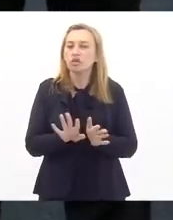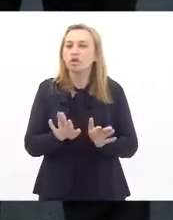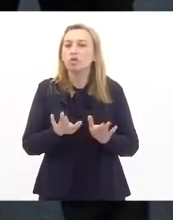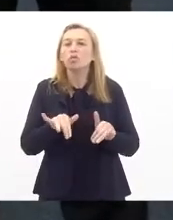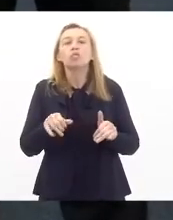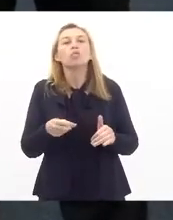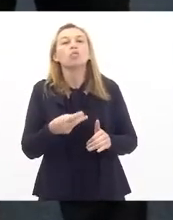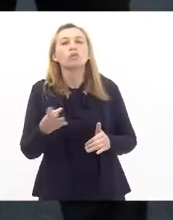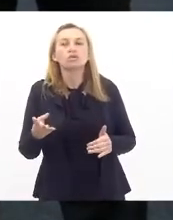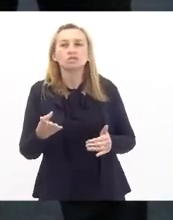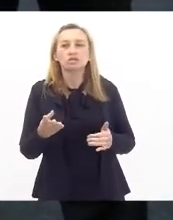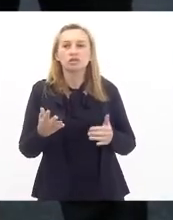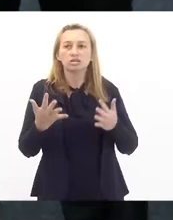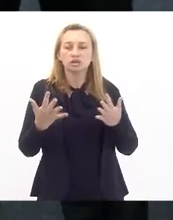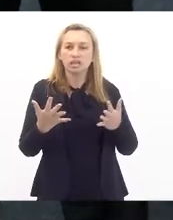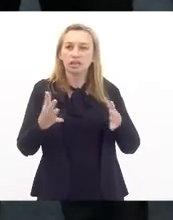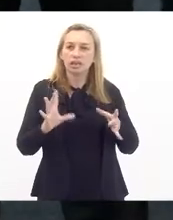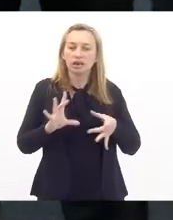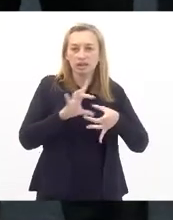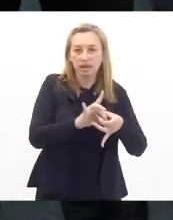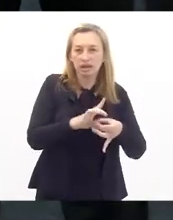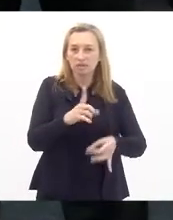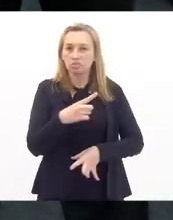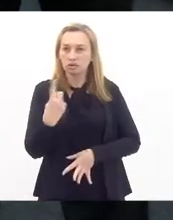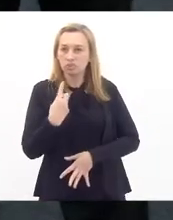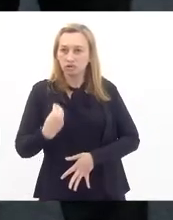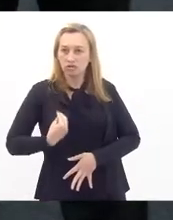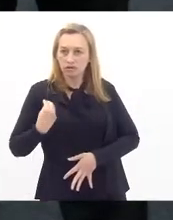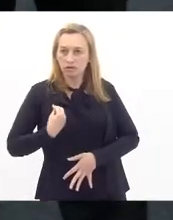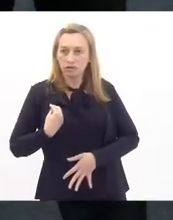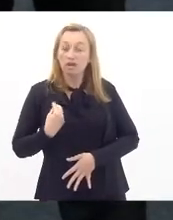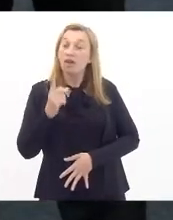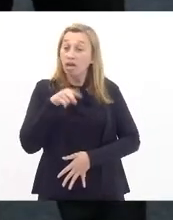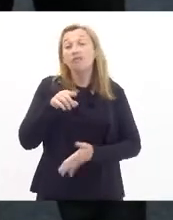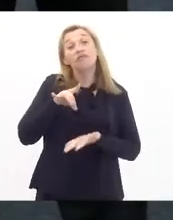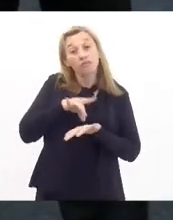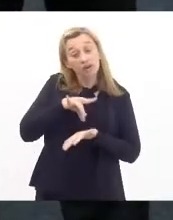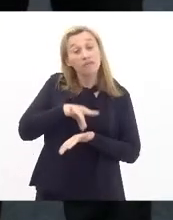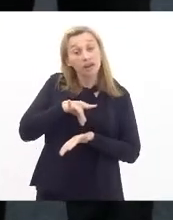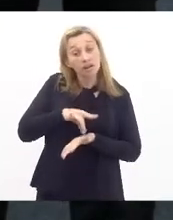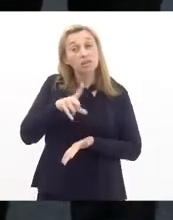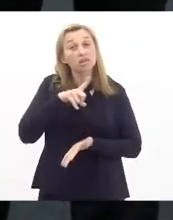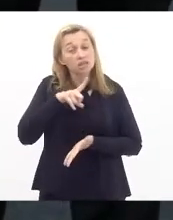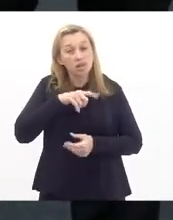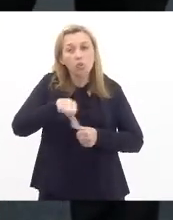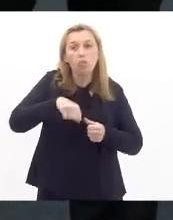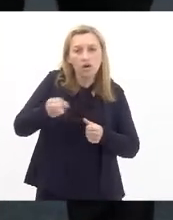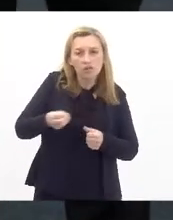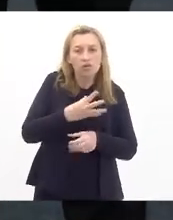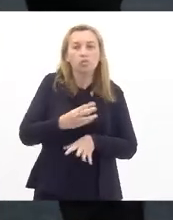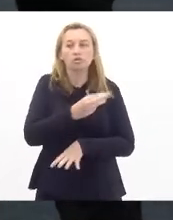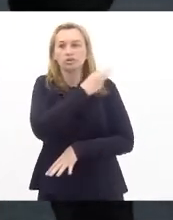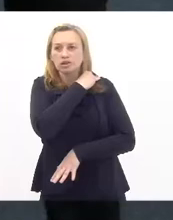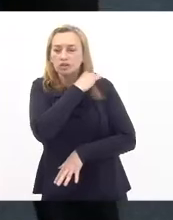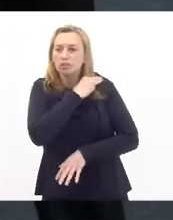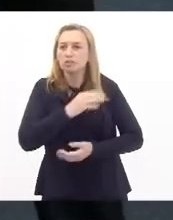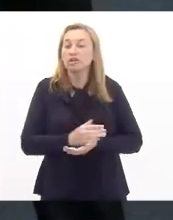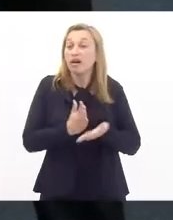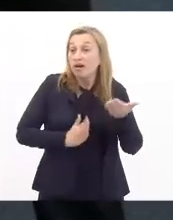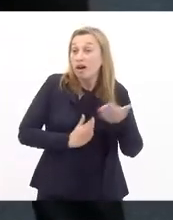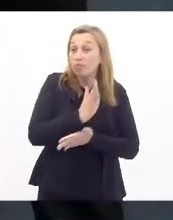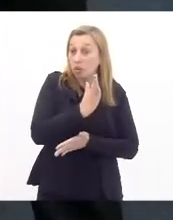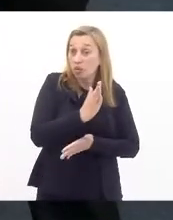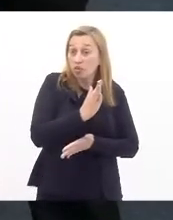quanto que ele tá antenado a conjuntura que vivemos né É bem verdade que a uma reforma do ensino médio